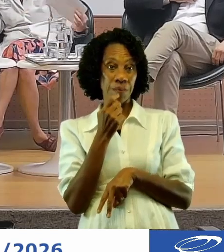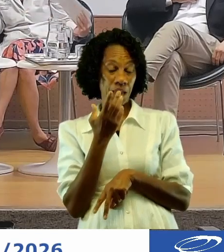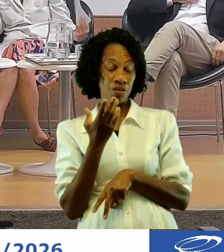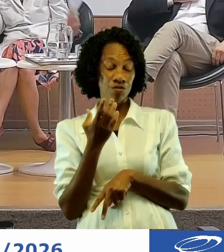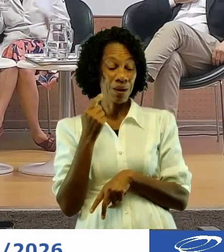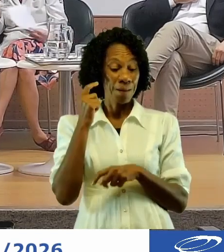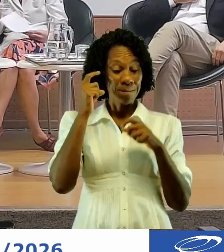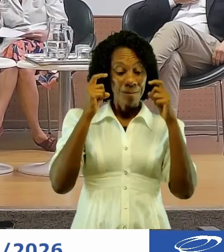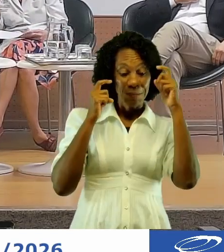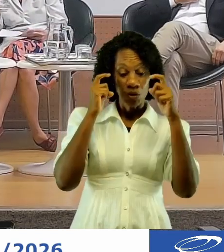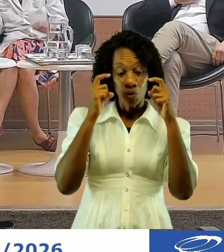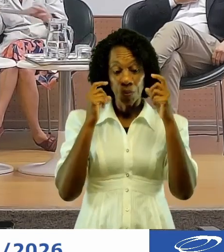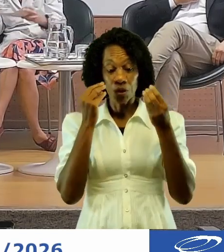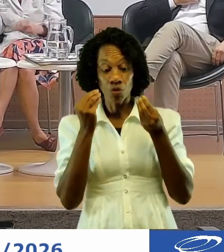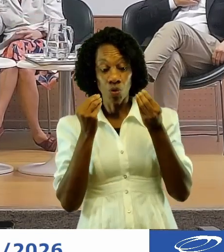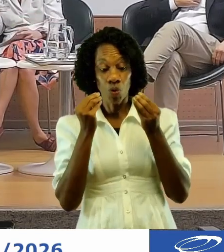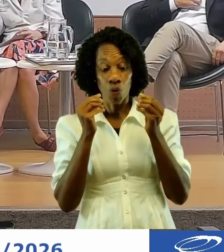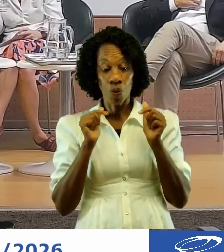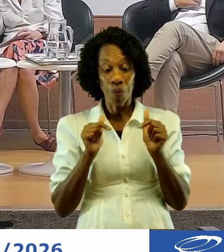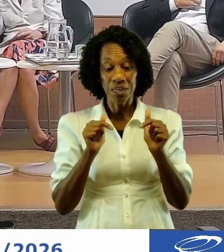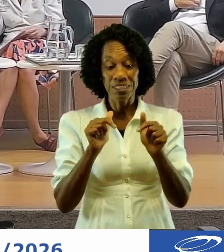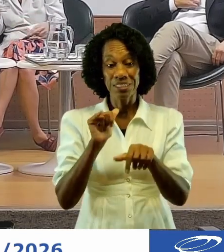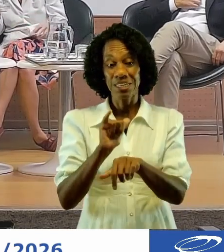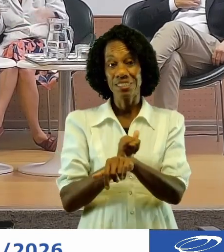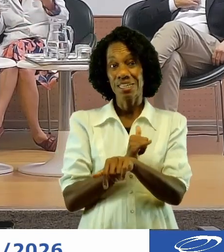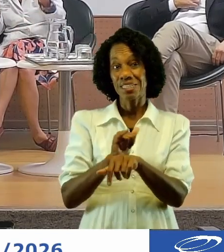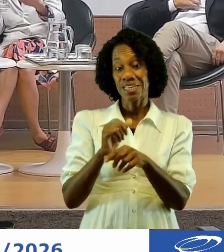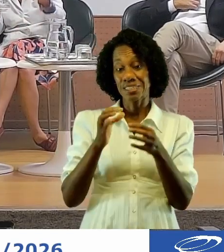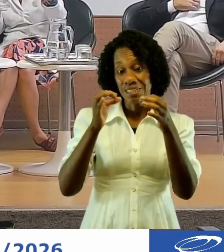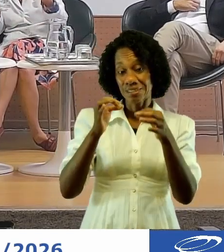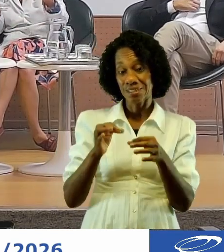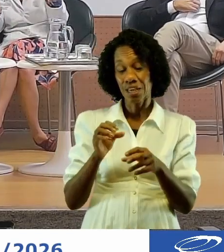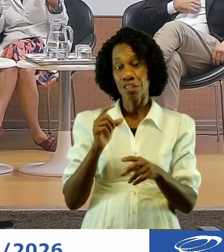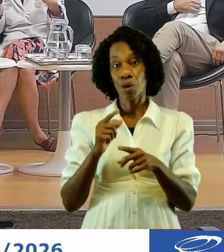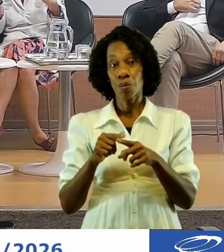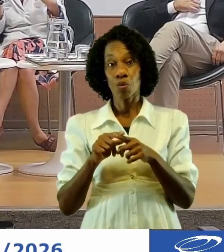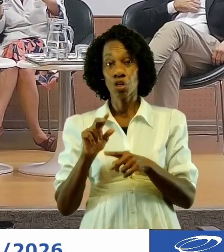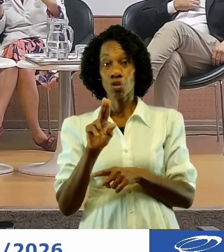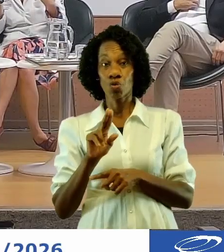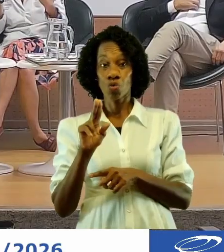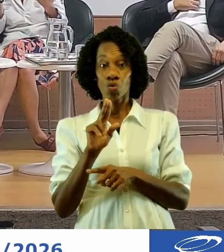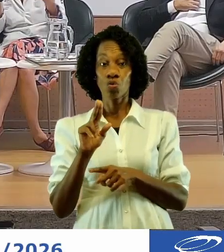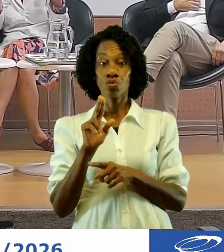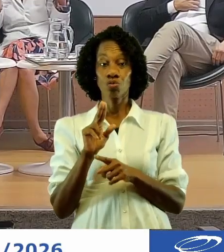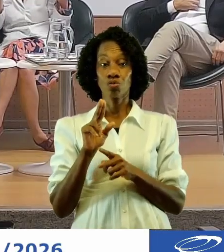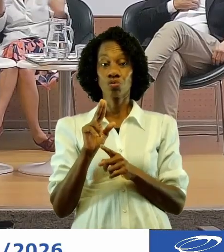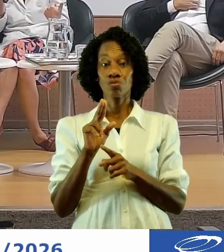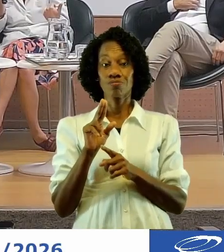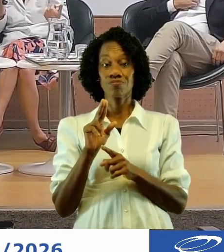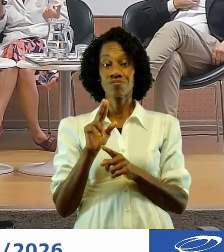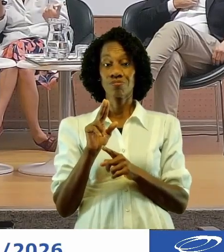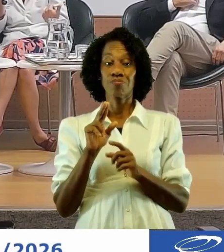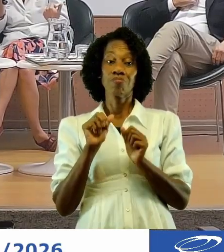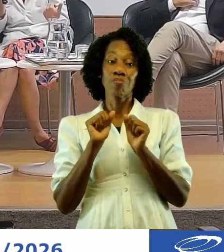em direcionar o tratamento para esse coagulase negativo, porque a história de uso prévio de antimicrobiano pode ter